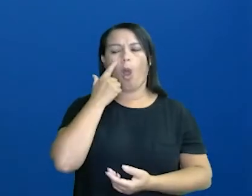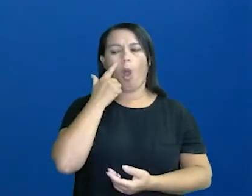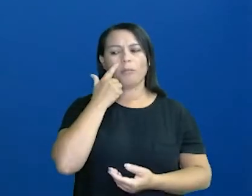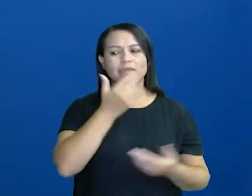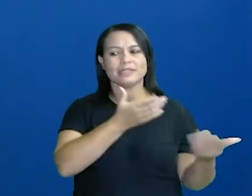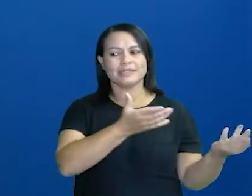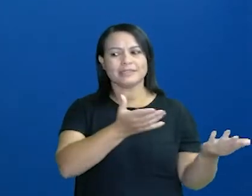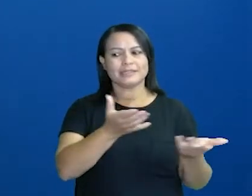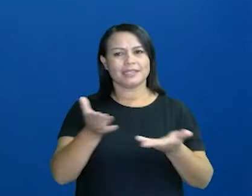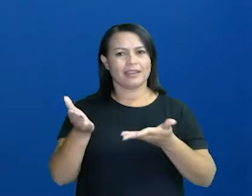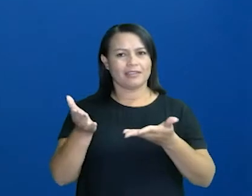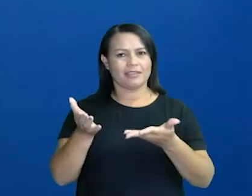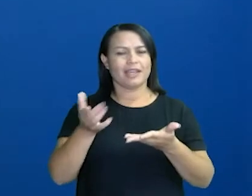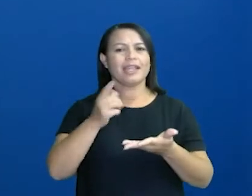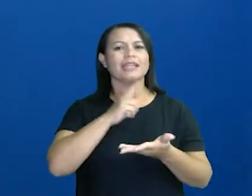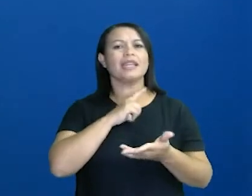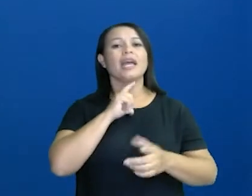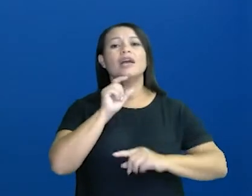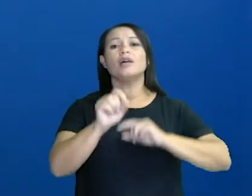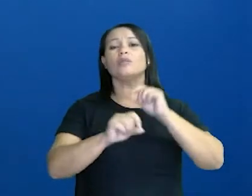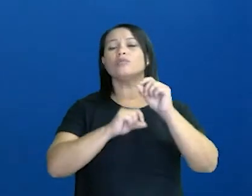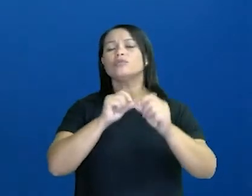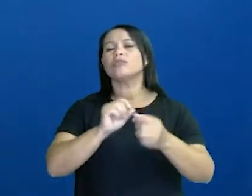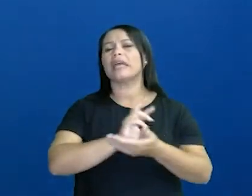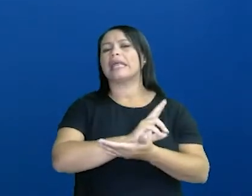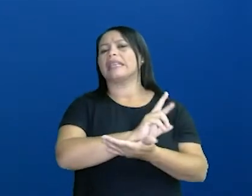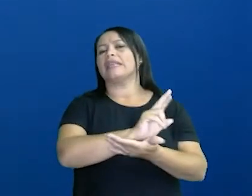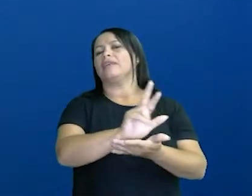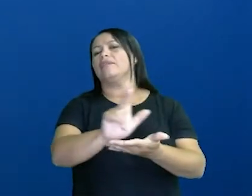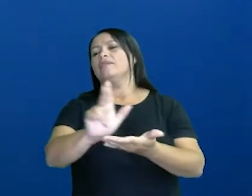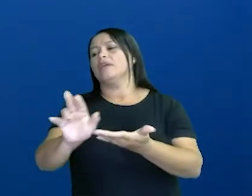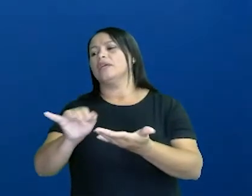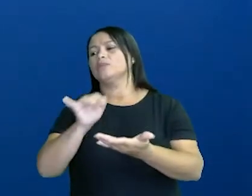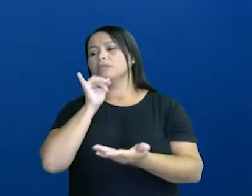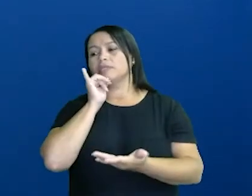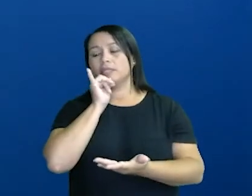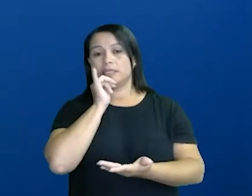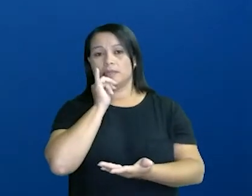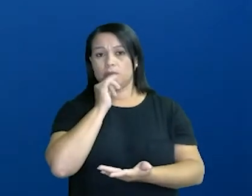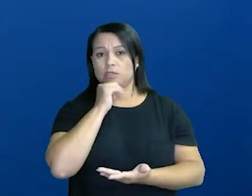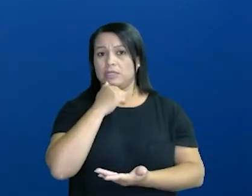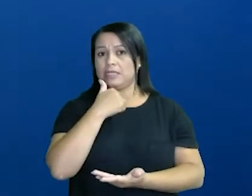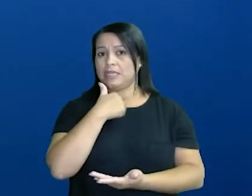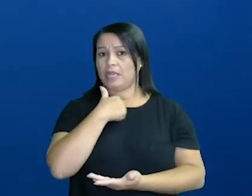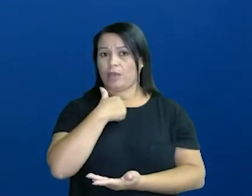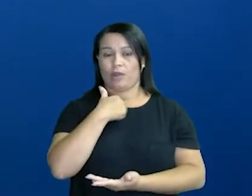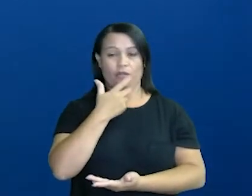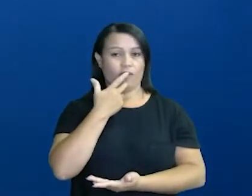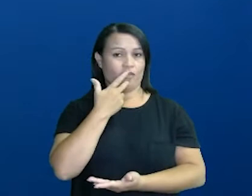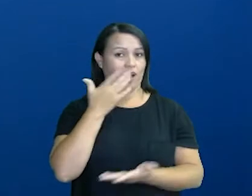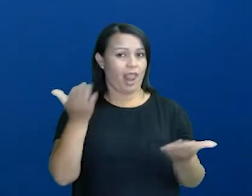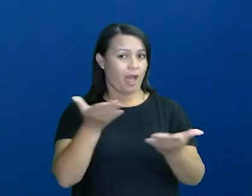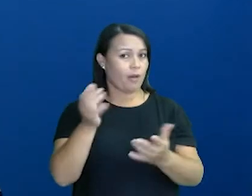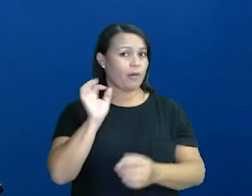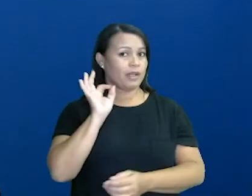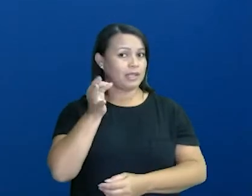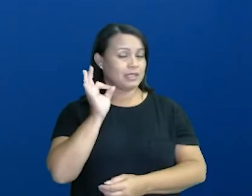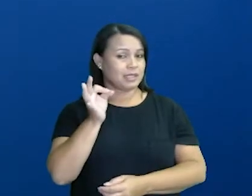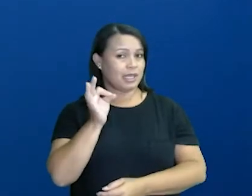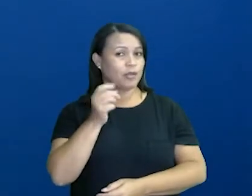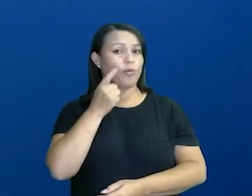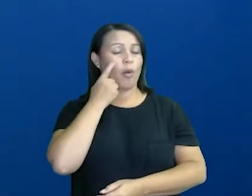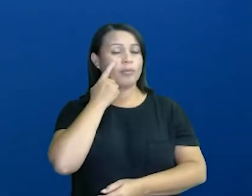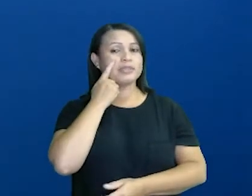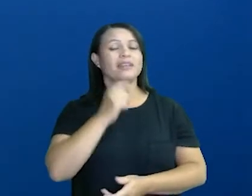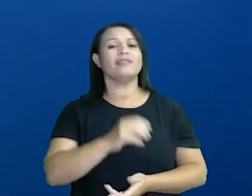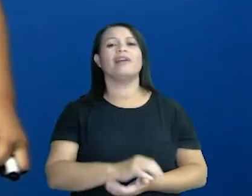olha aqui gente então nós temos vários exemplos aqui que eu não vou mencionar agora tá certo